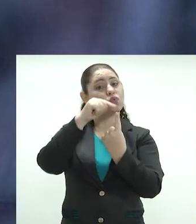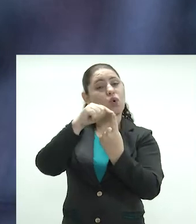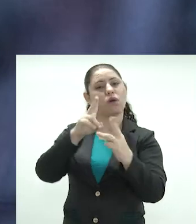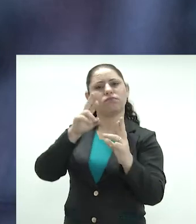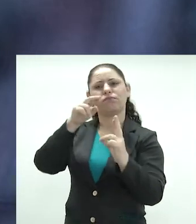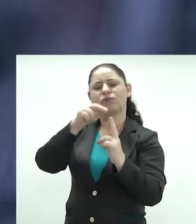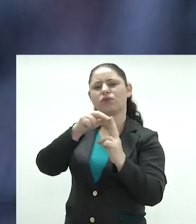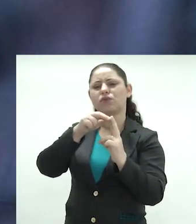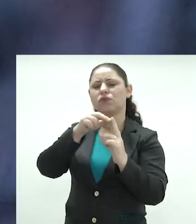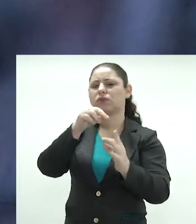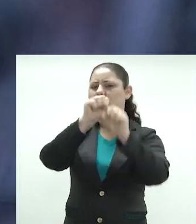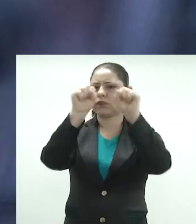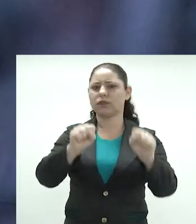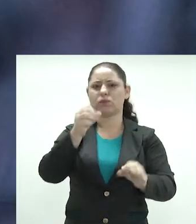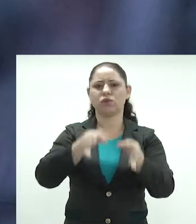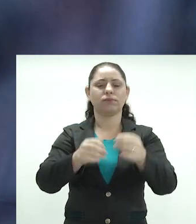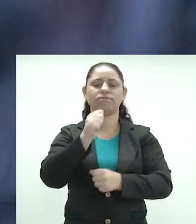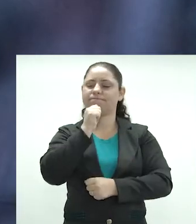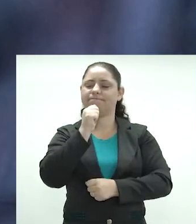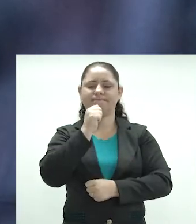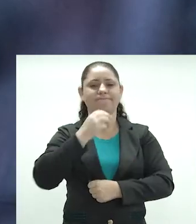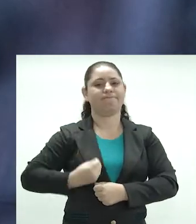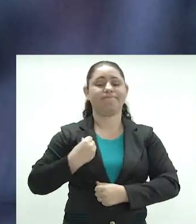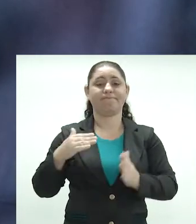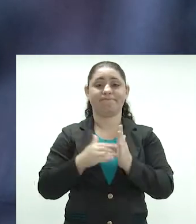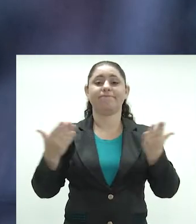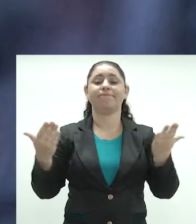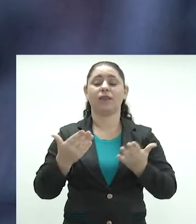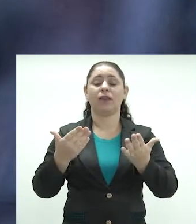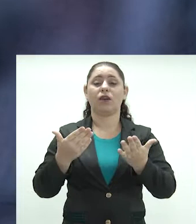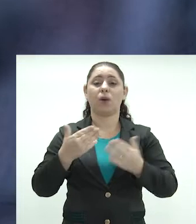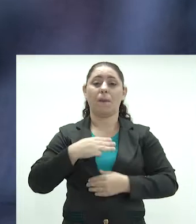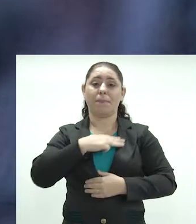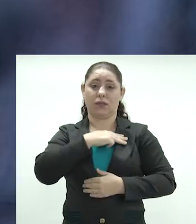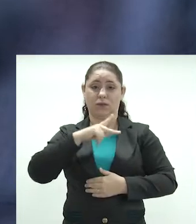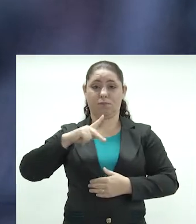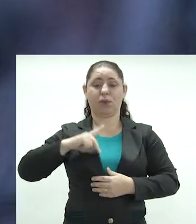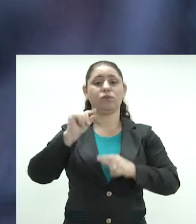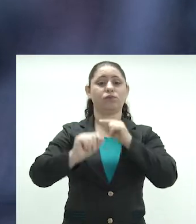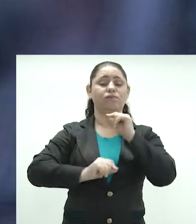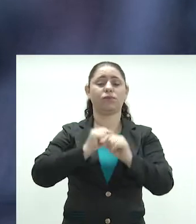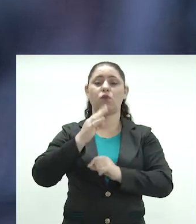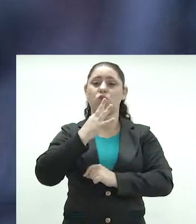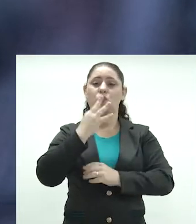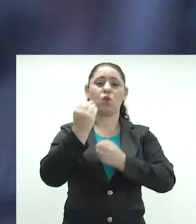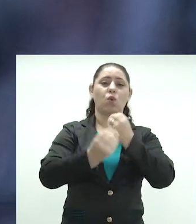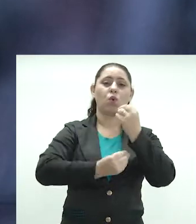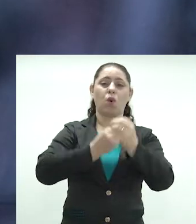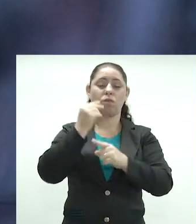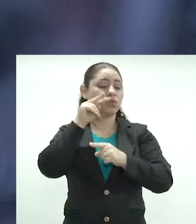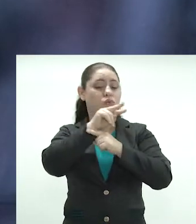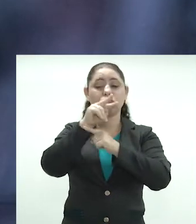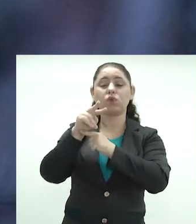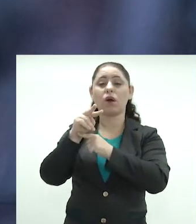juízes, mais um representante desse sistema de justiça que ainda não participou até agora, é o Ministério Público, né? O Ministério